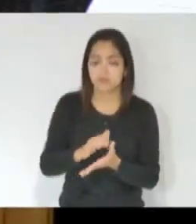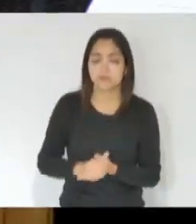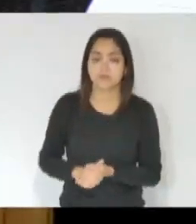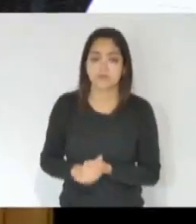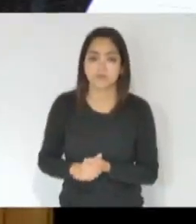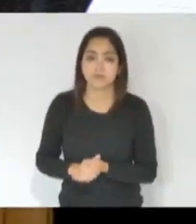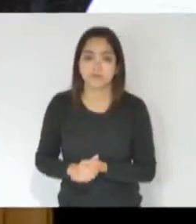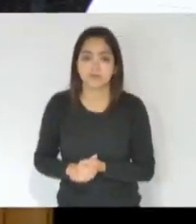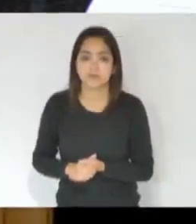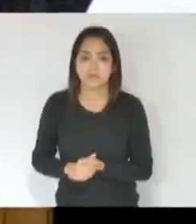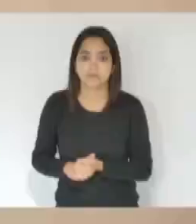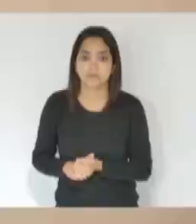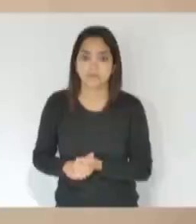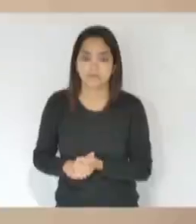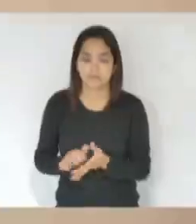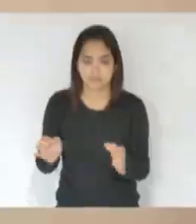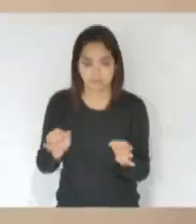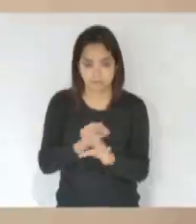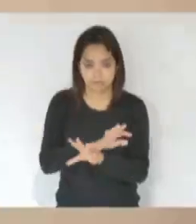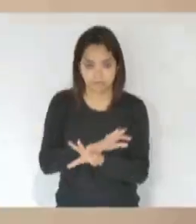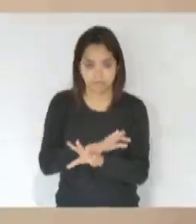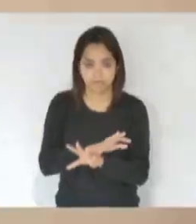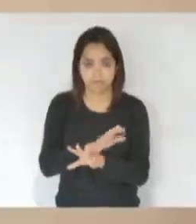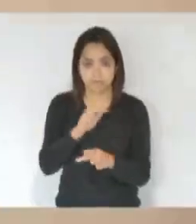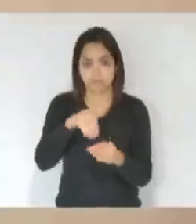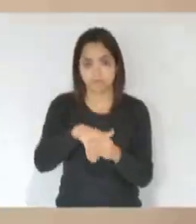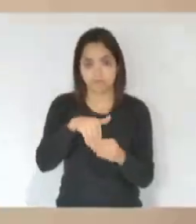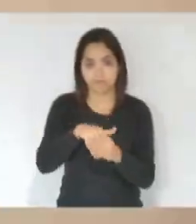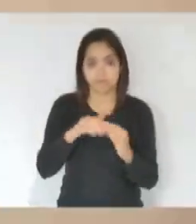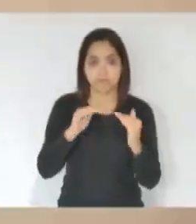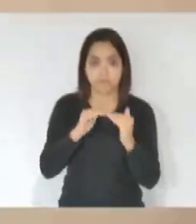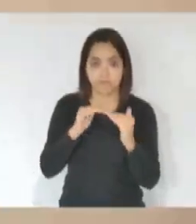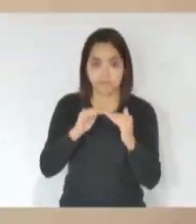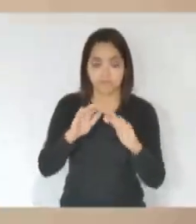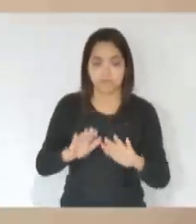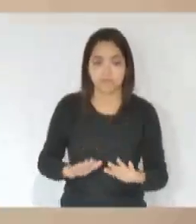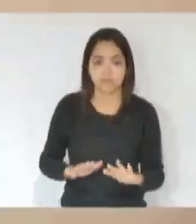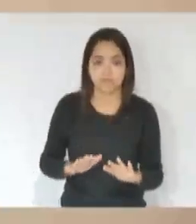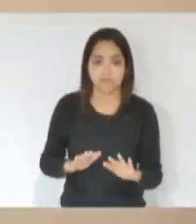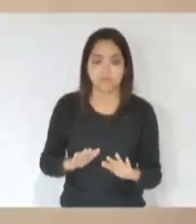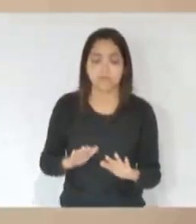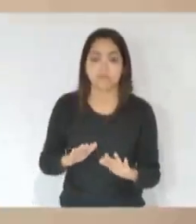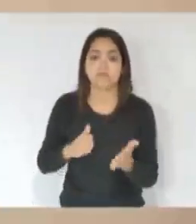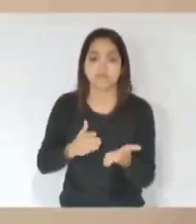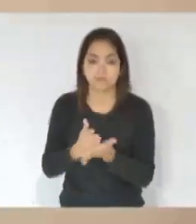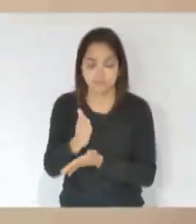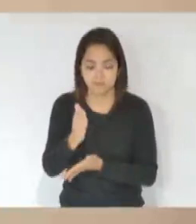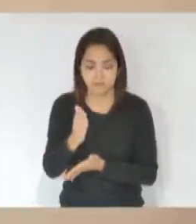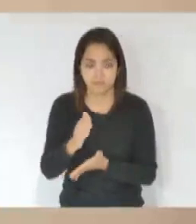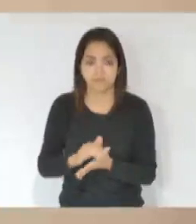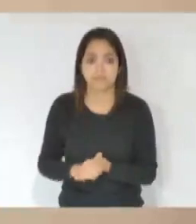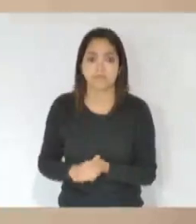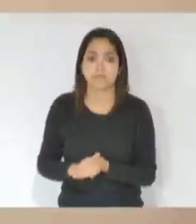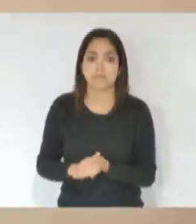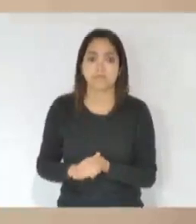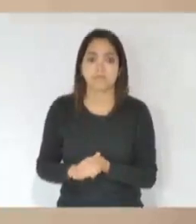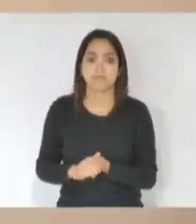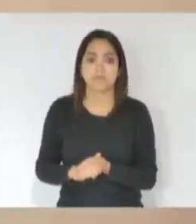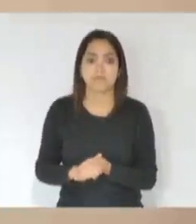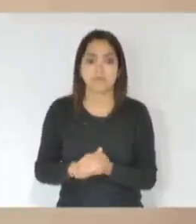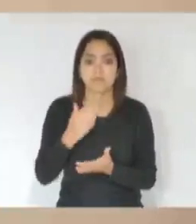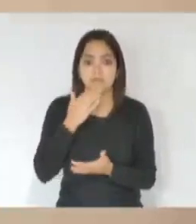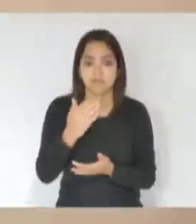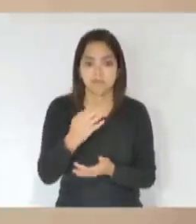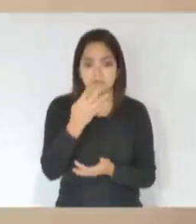presidente. Encerrada a discussão, em votação. Deputados que aprovam, permaneçam como se encontram. Aprovado por unanimidade. Pedido de